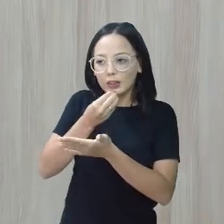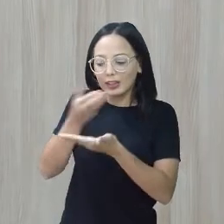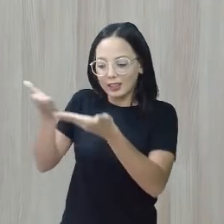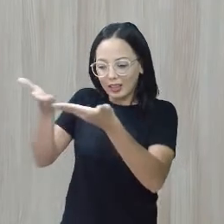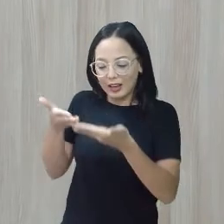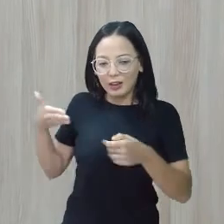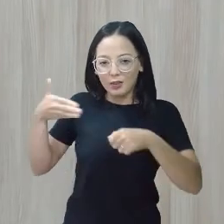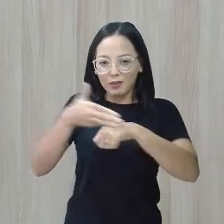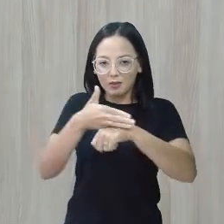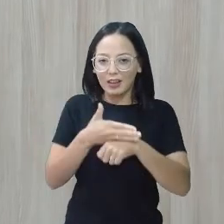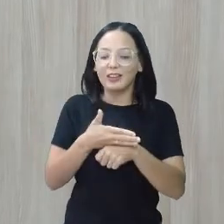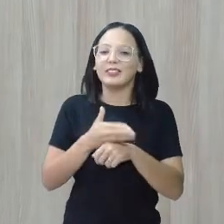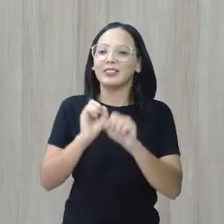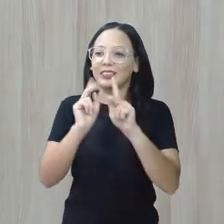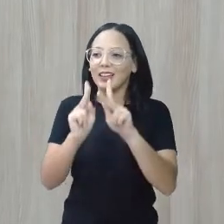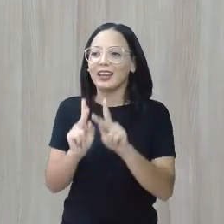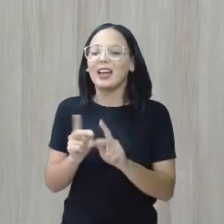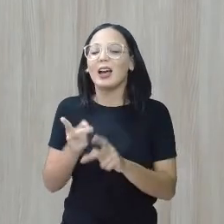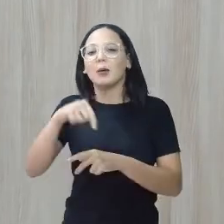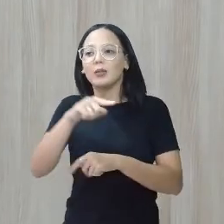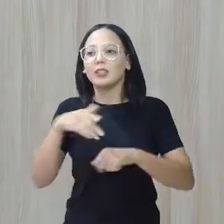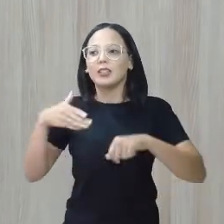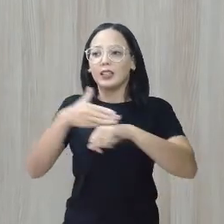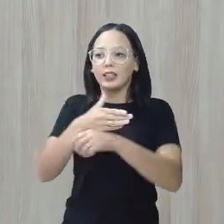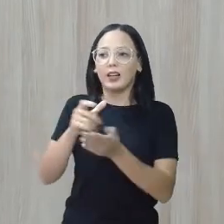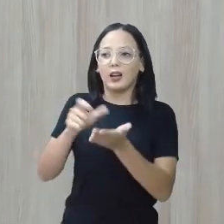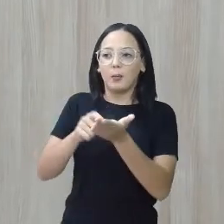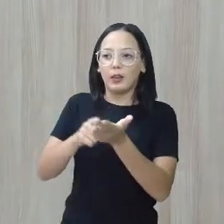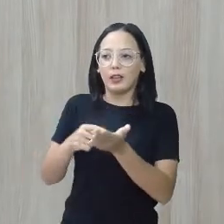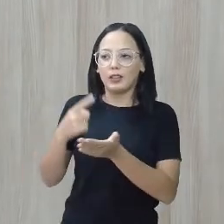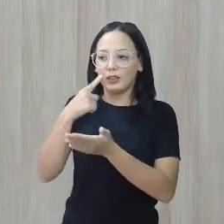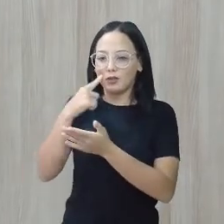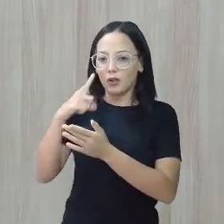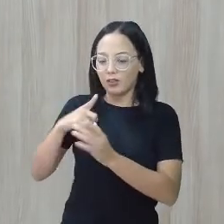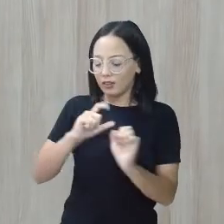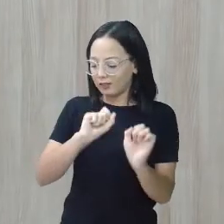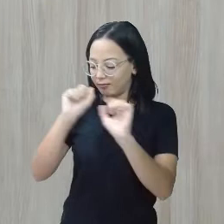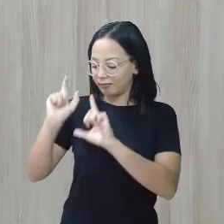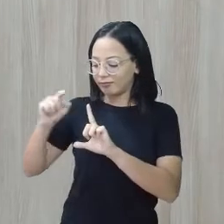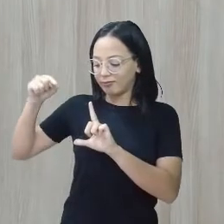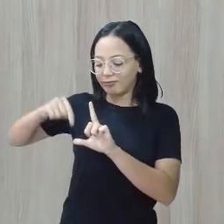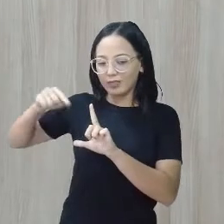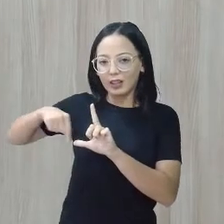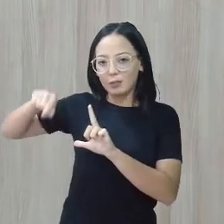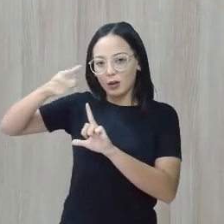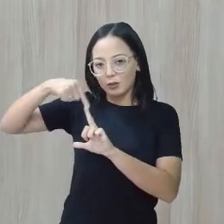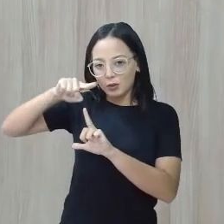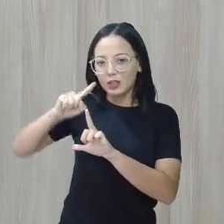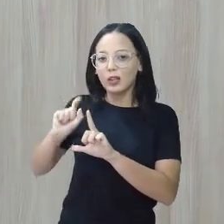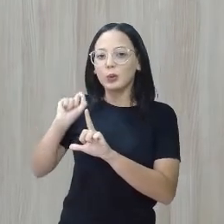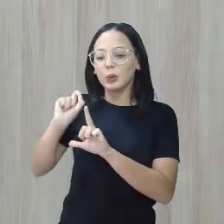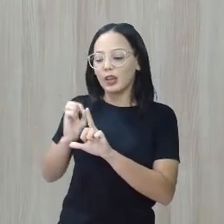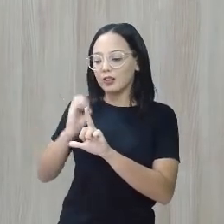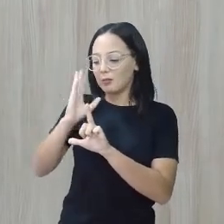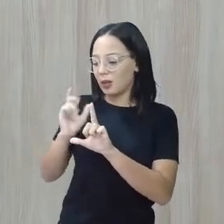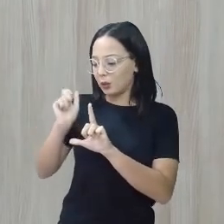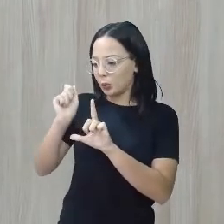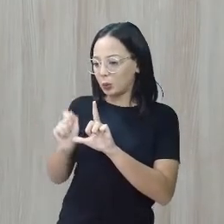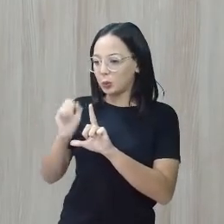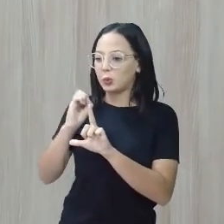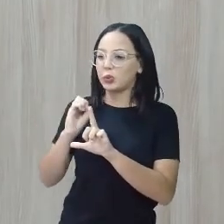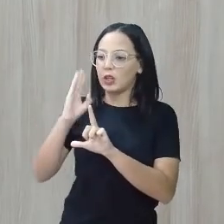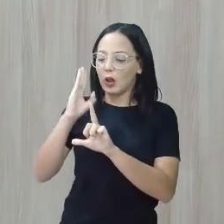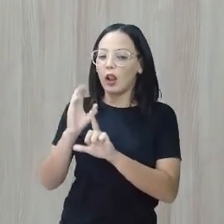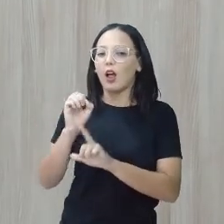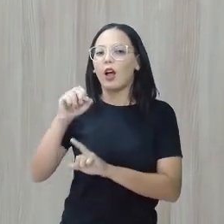com a gente, tá bom? Tudo! Para você acessar o aplicativo, o Billy vai me ajudar colocando o QR Code aí para vocês, do sistema Android ou do sistema